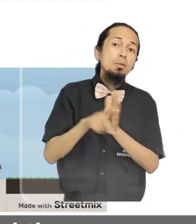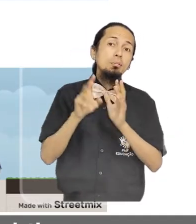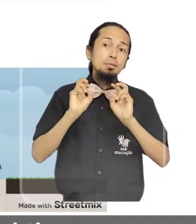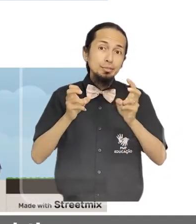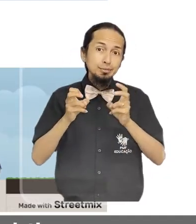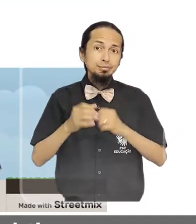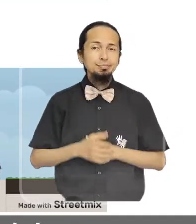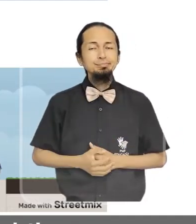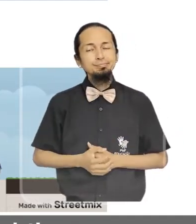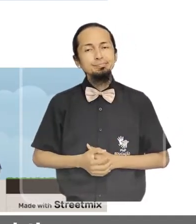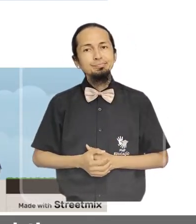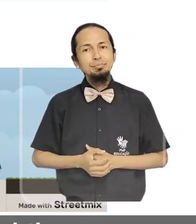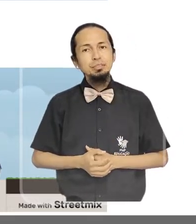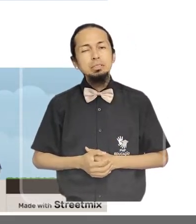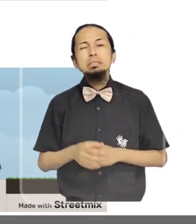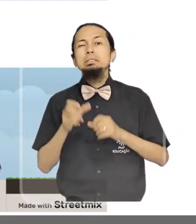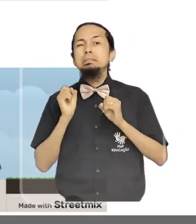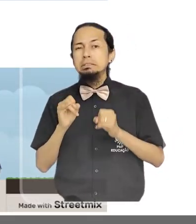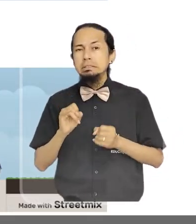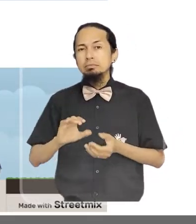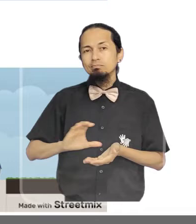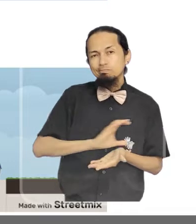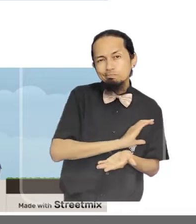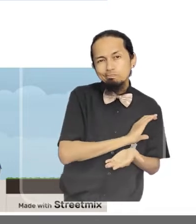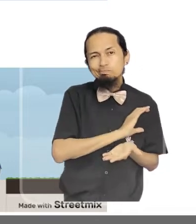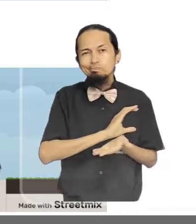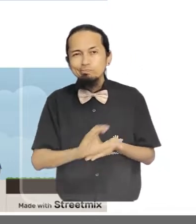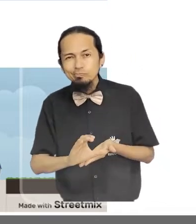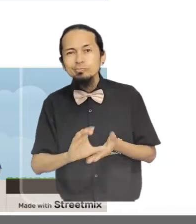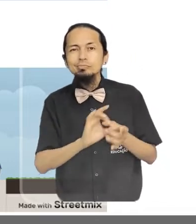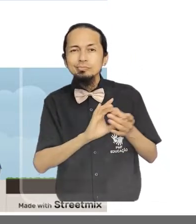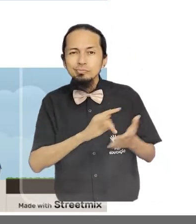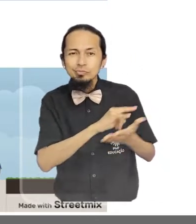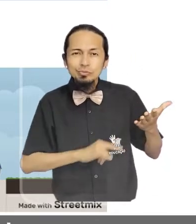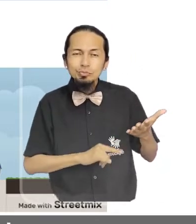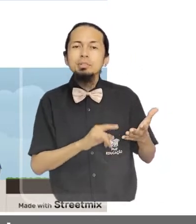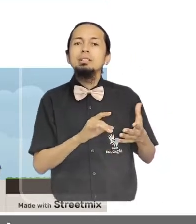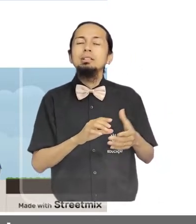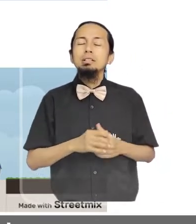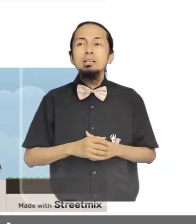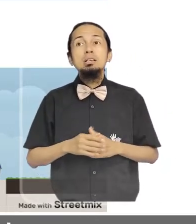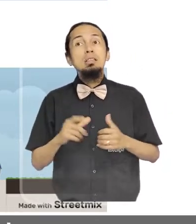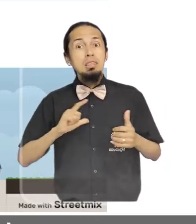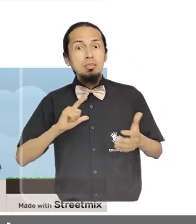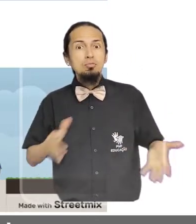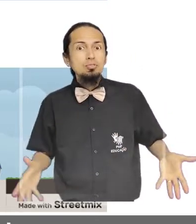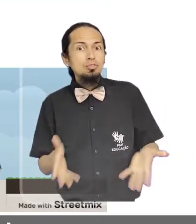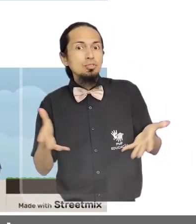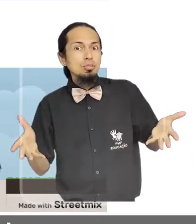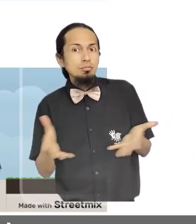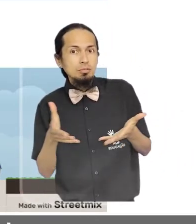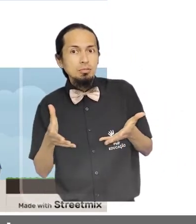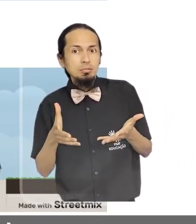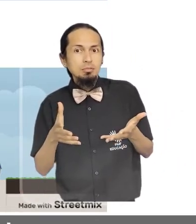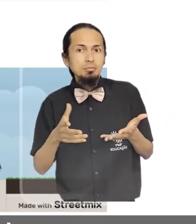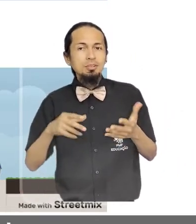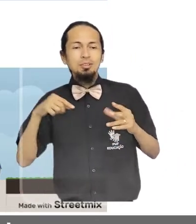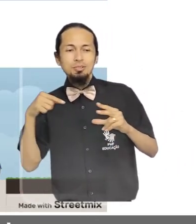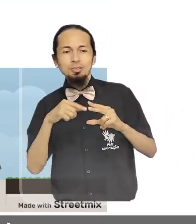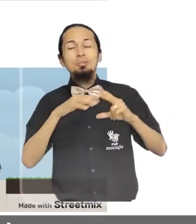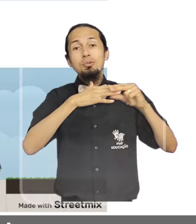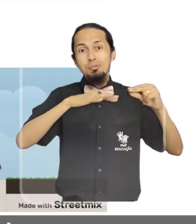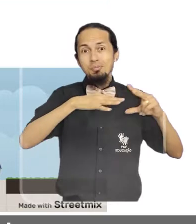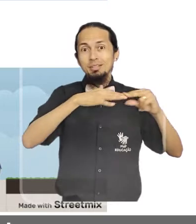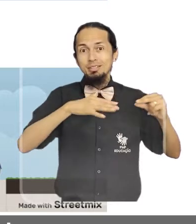o transporte coletivo. Com os incentivos como a outorga onerosa, haverá um estímulo para que o que prevê o